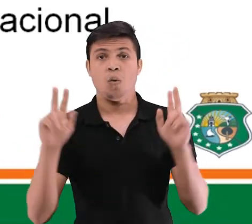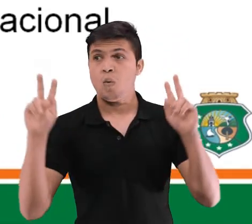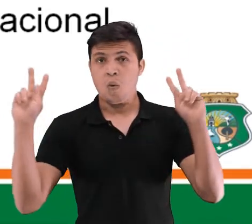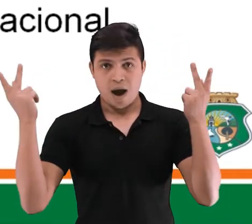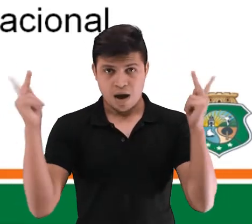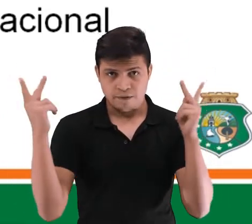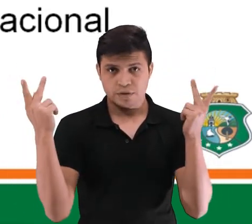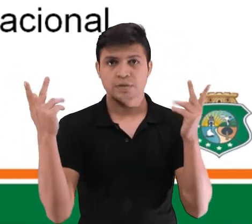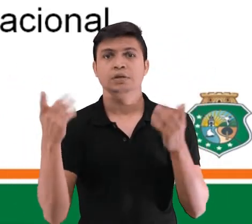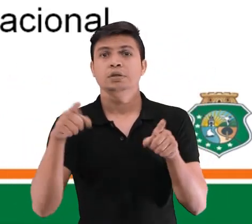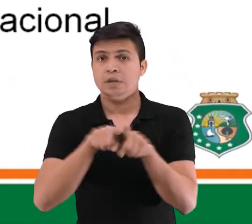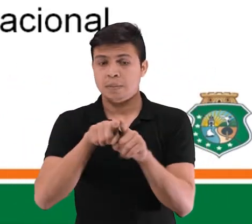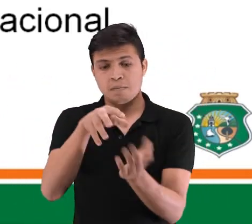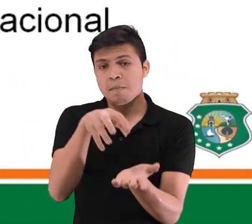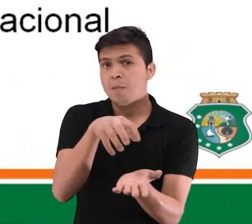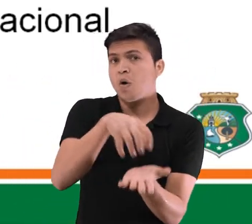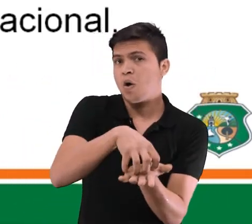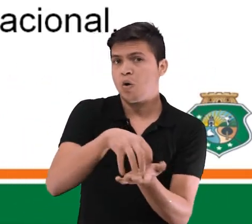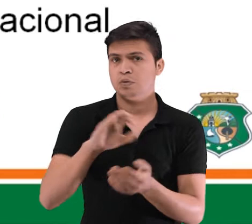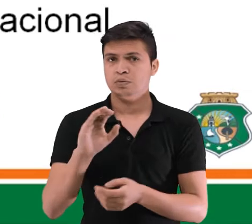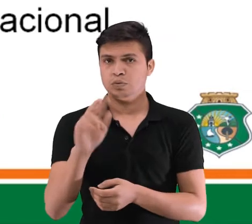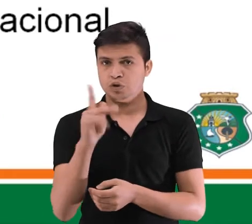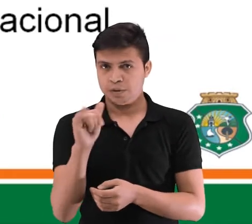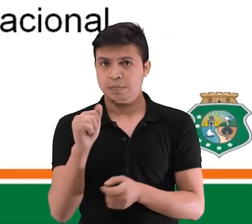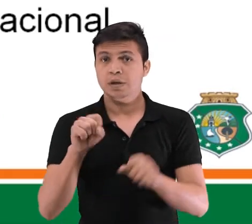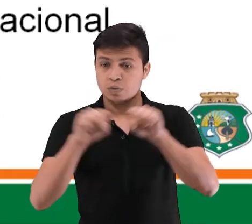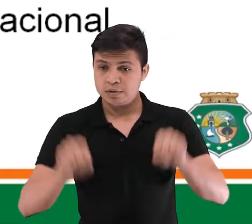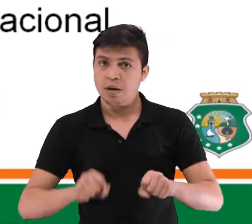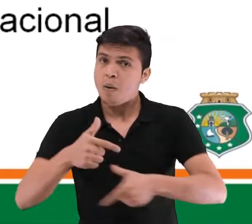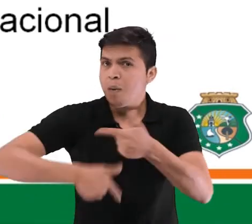processador, o chipset, entre outros, e o sistema operacional.